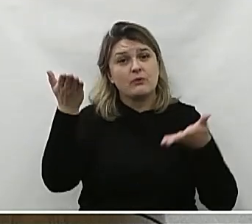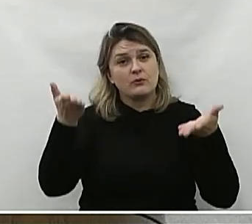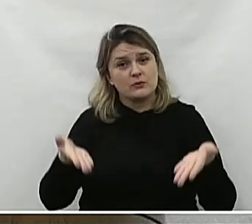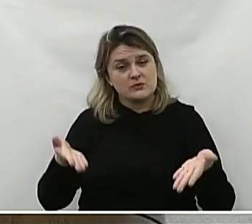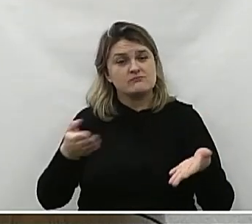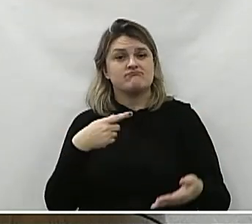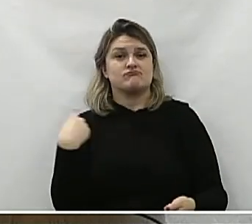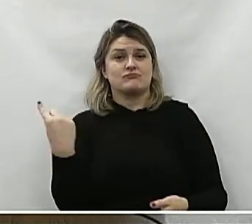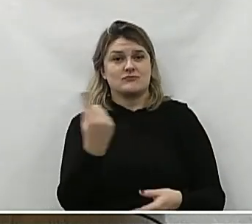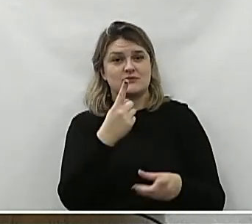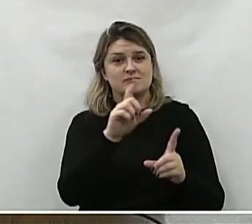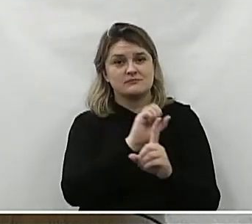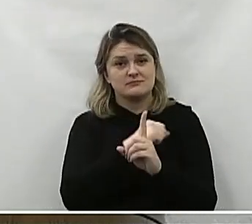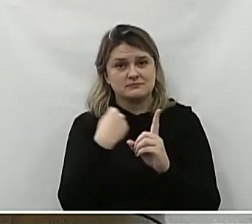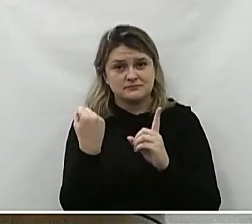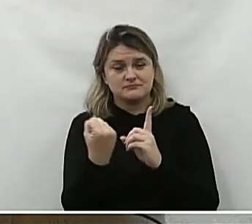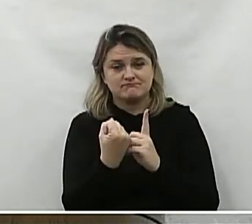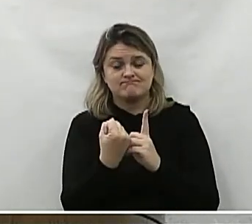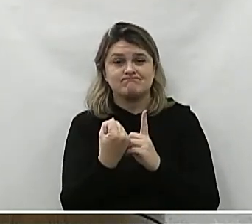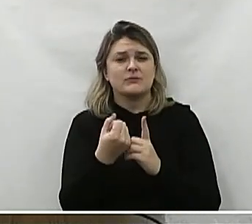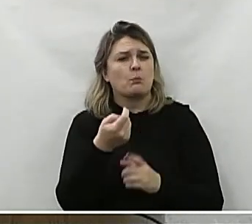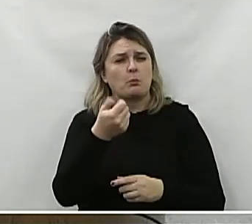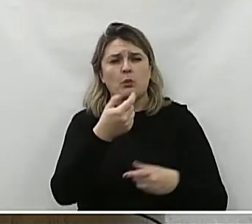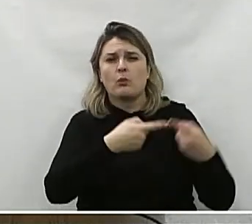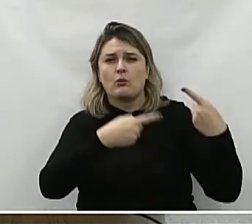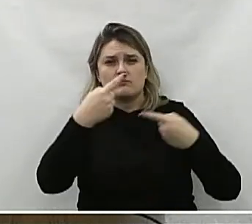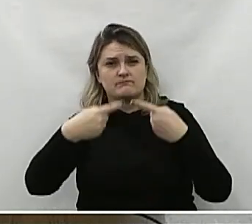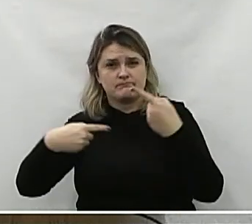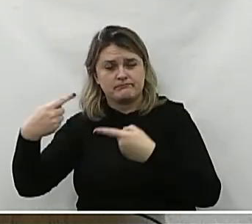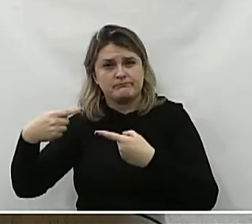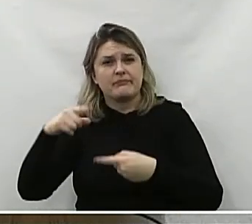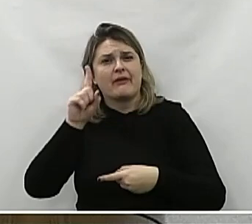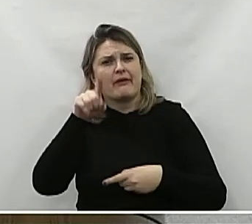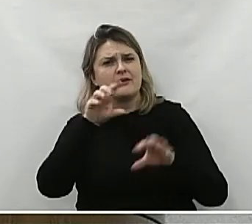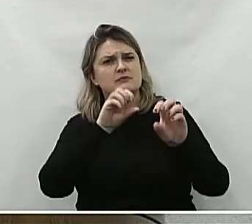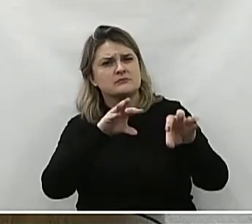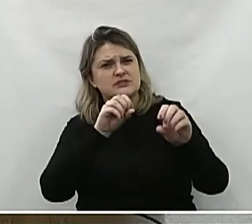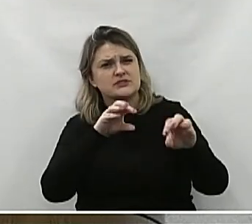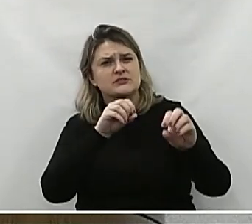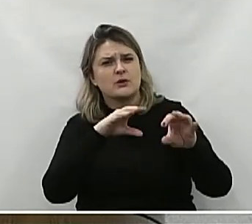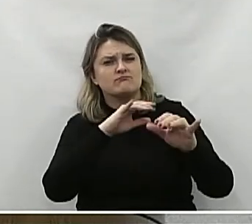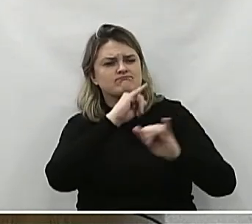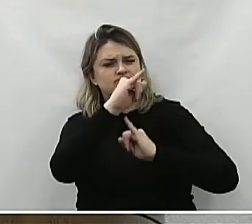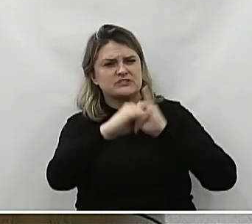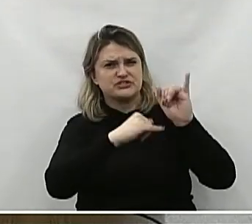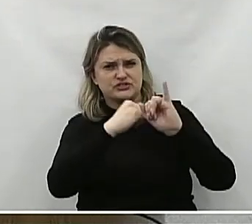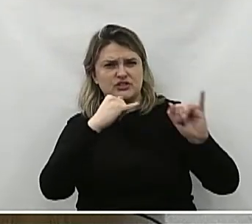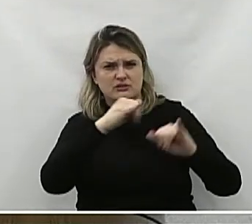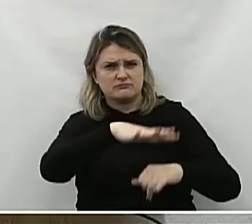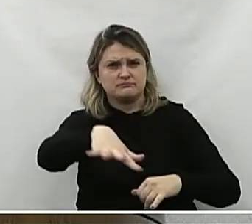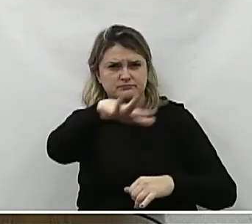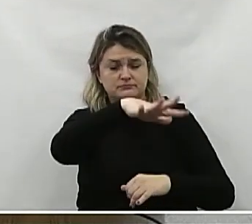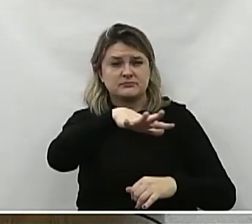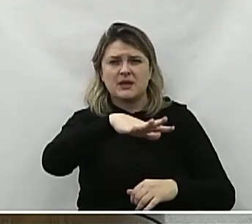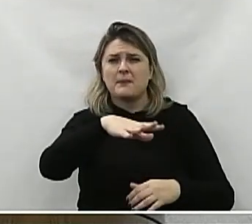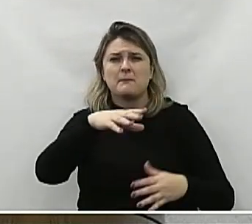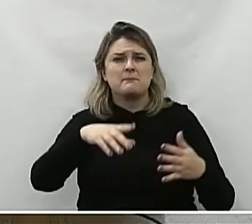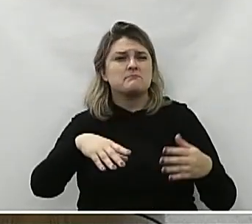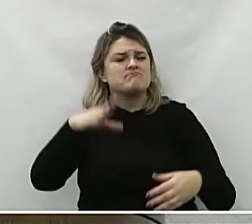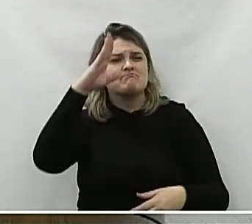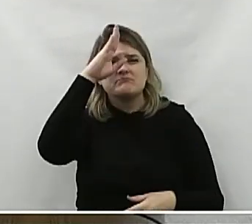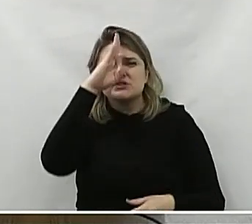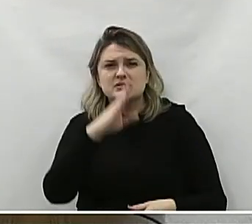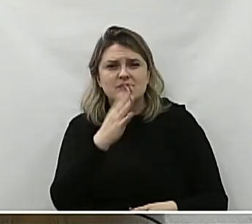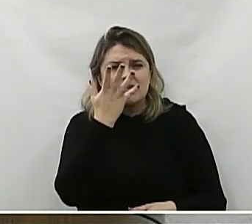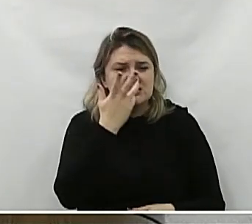na nossa sociedade muito pouco debatido que é educação digital principalmente educação digital na parte